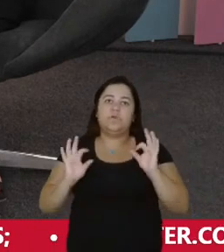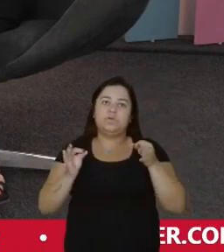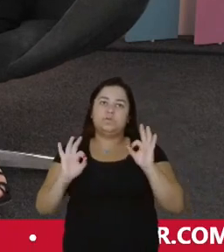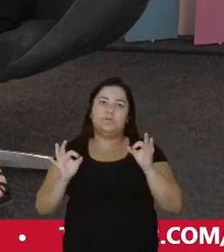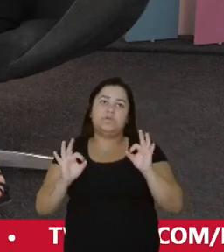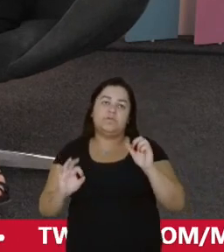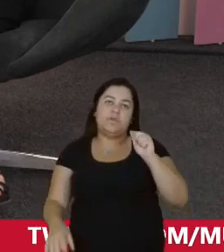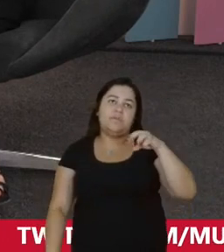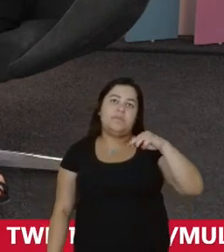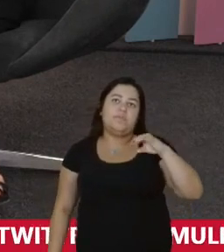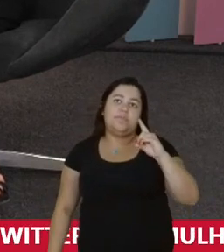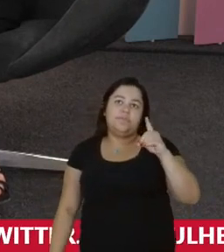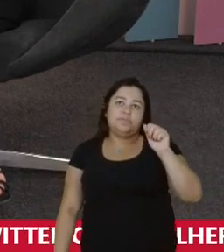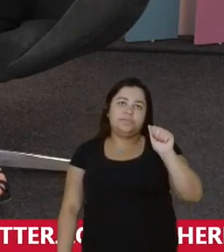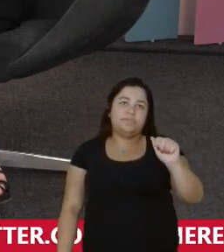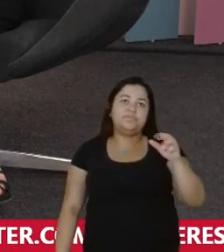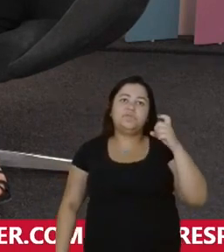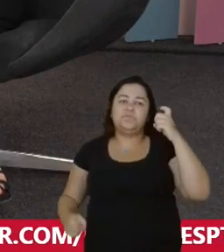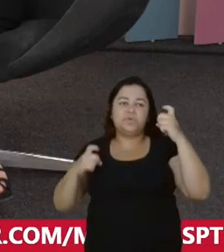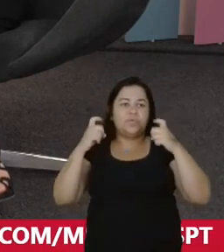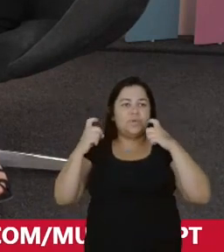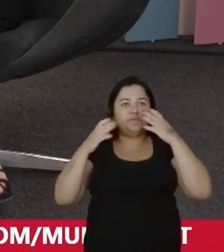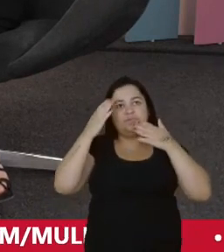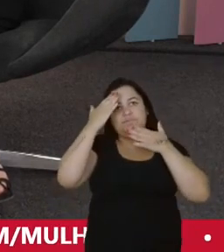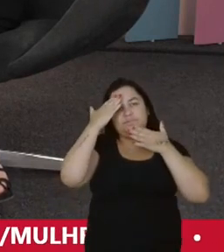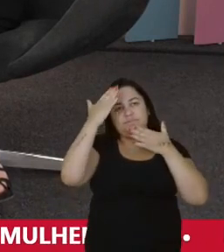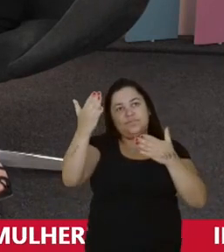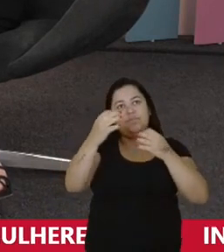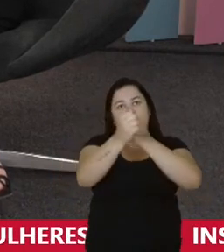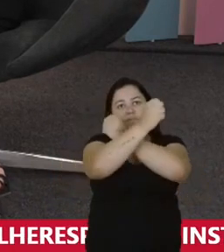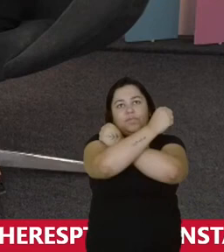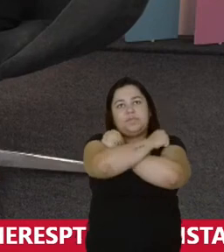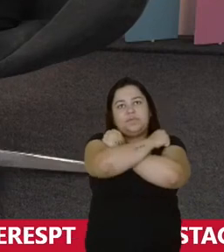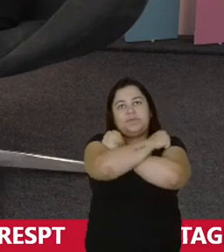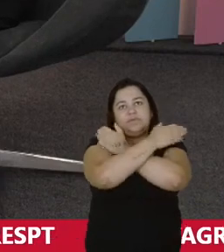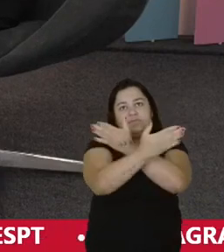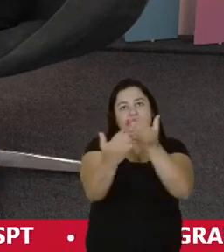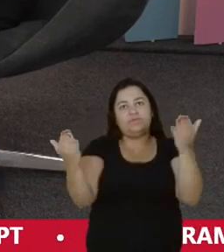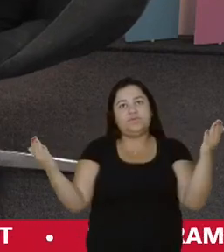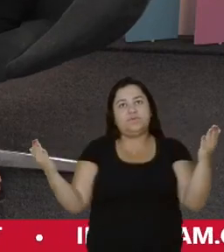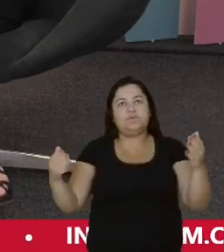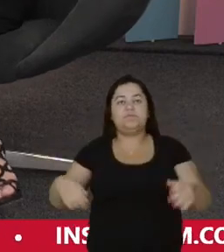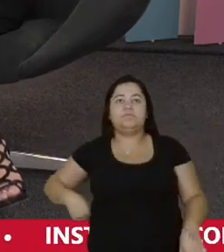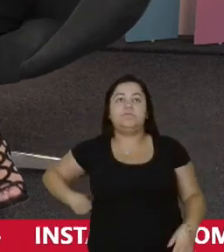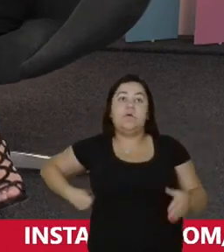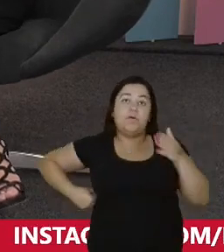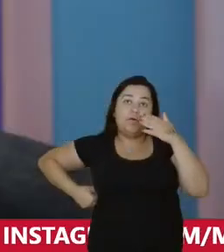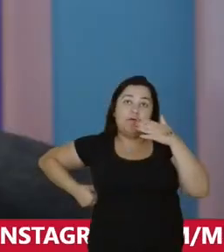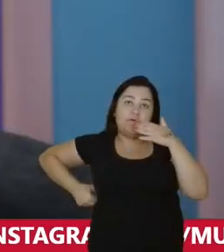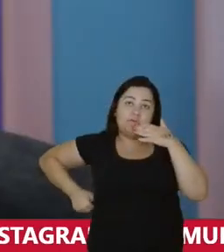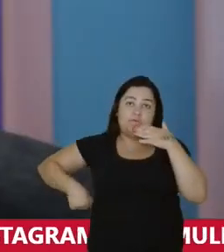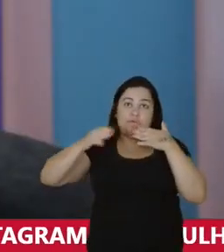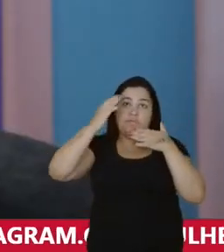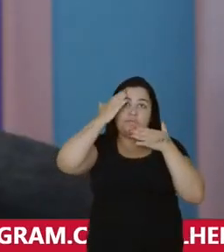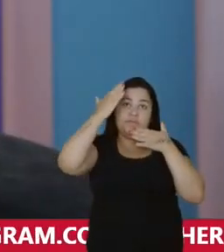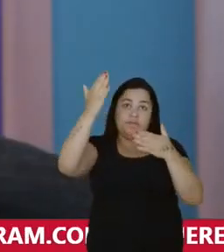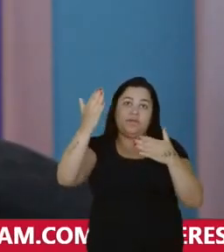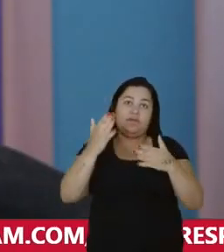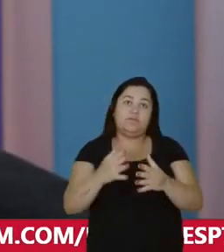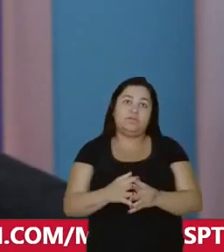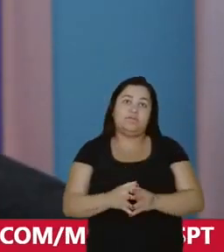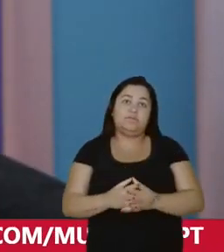viu, Amêndoa? Sem preocupações. Muito obrigada. Um abraço para vocês. Obrigada.